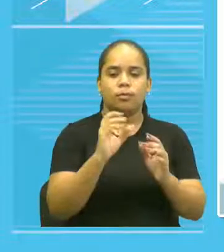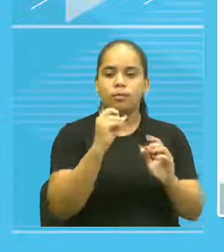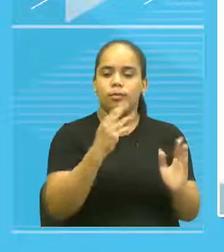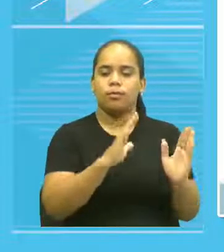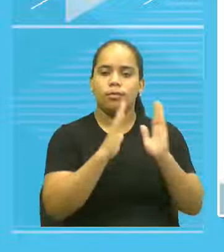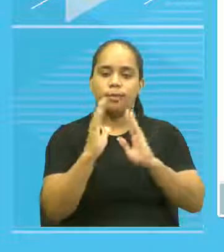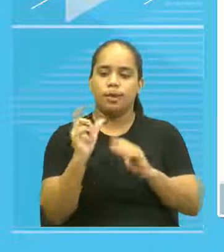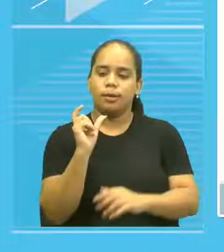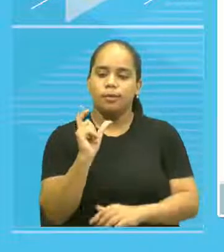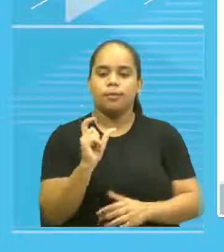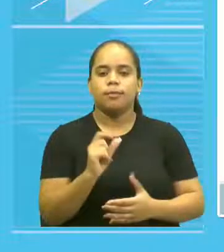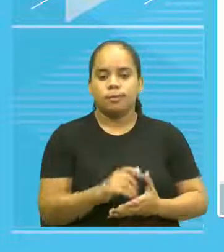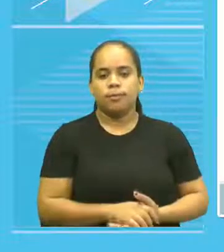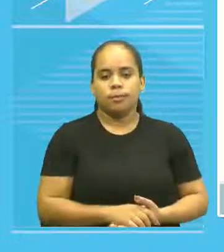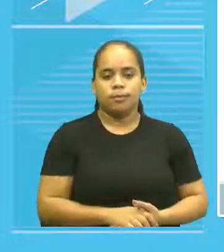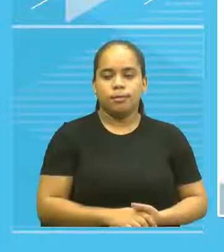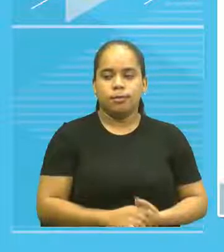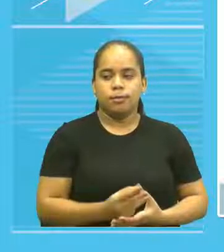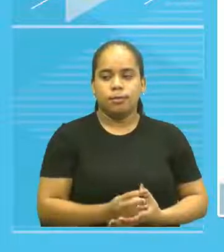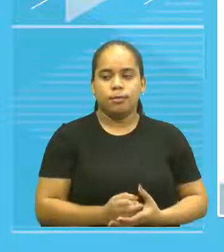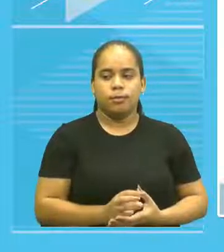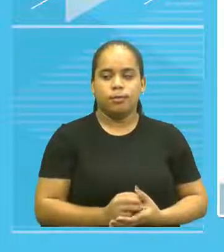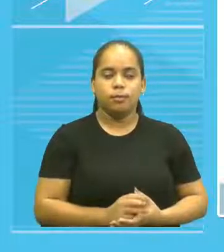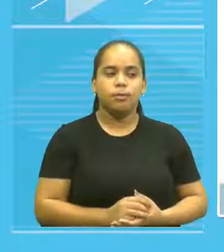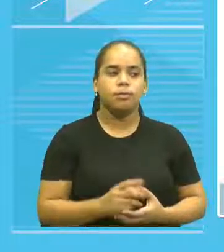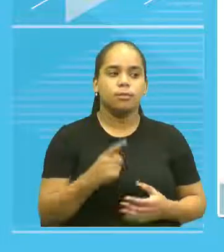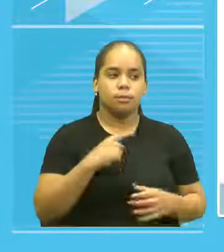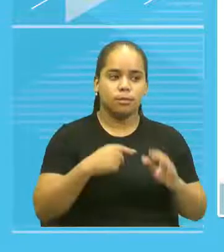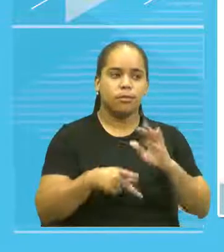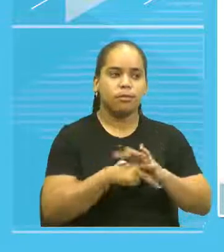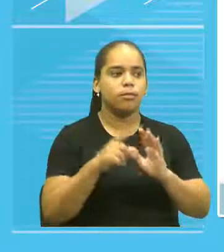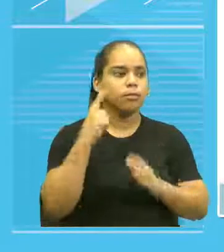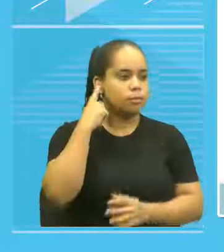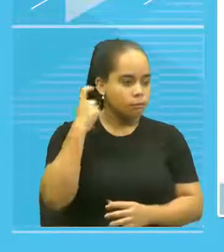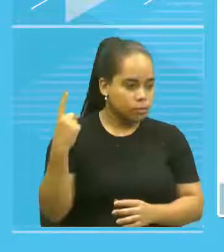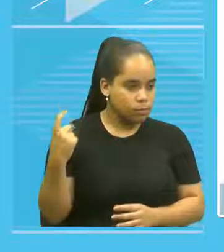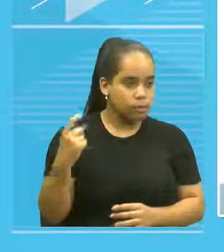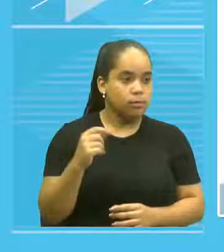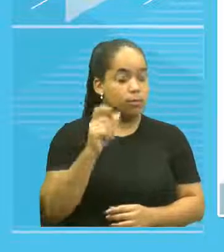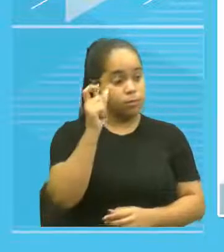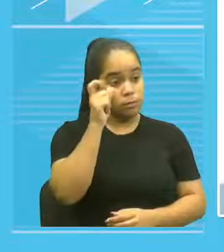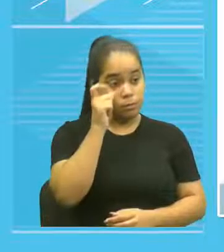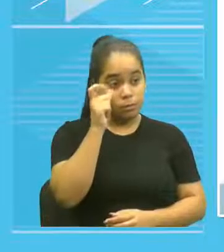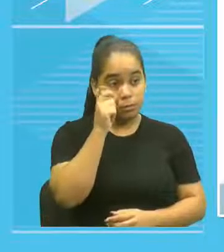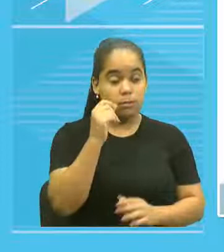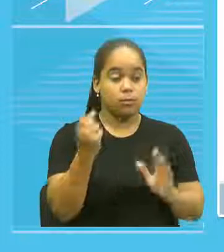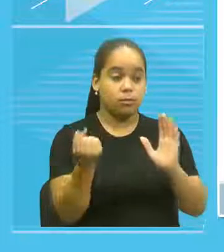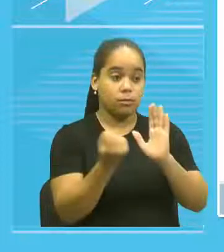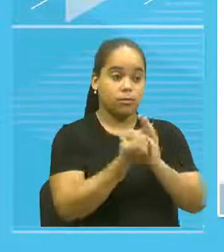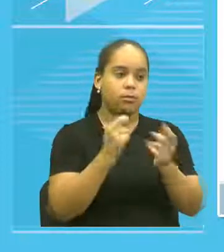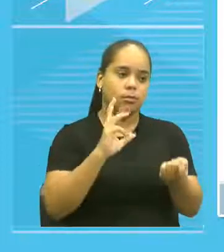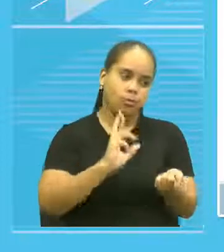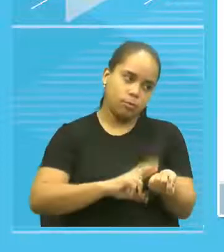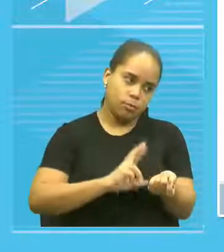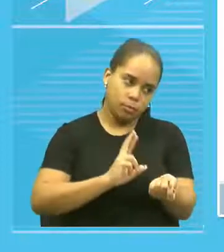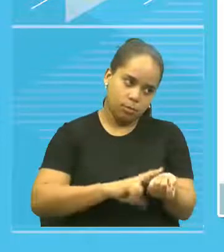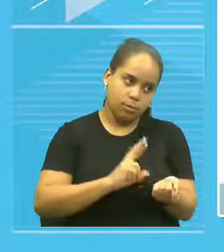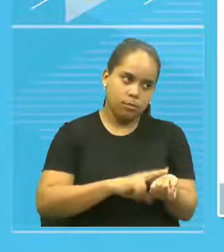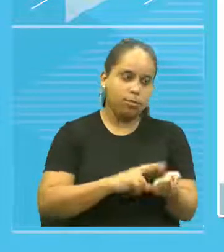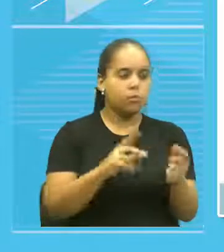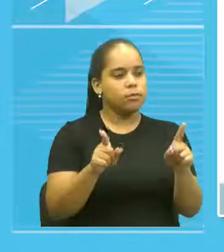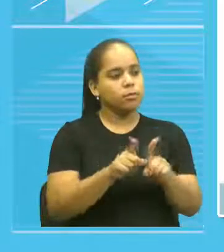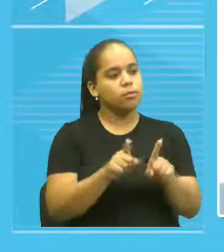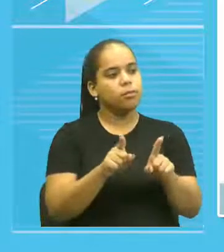ou no meio da palavra a aliteração produz um efeito sonoro interessante marcando o ritmo